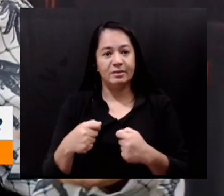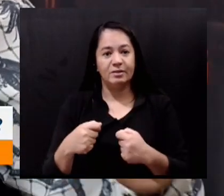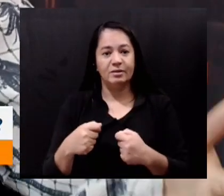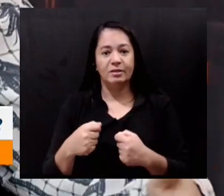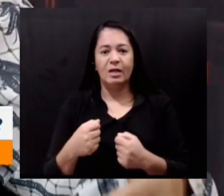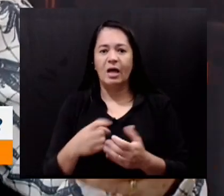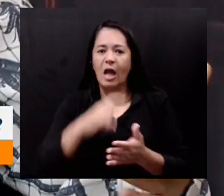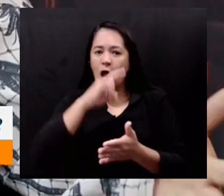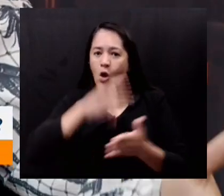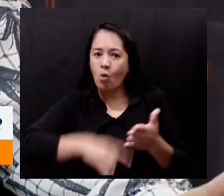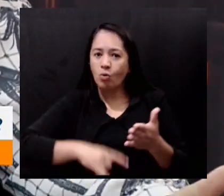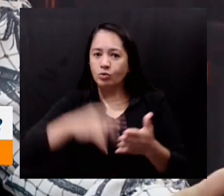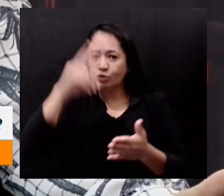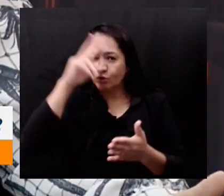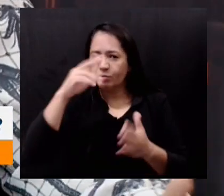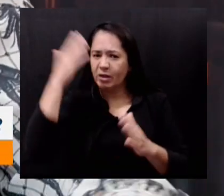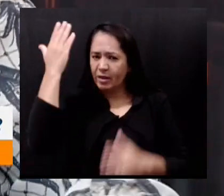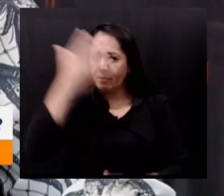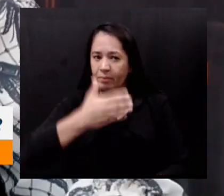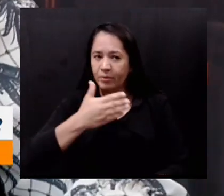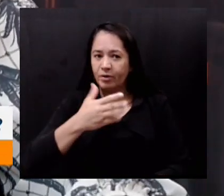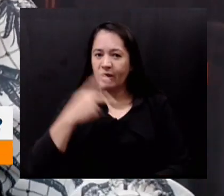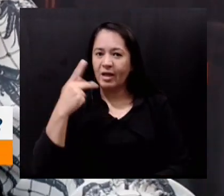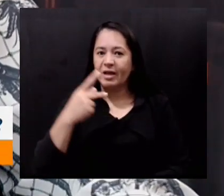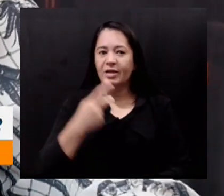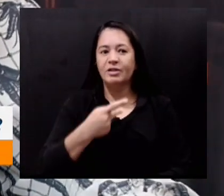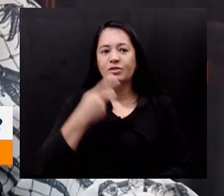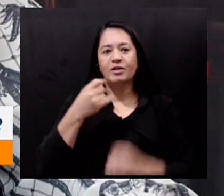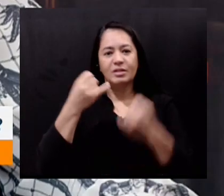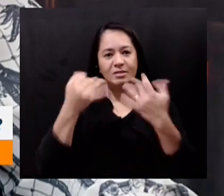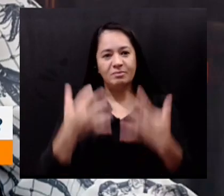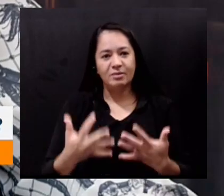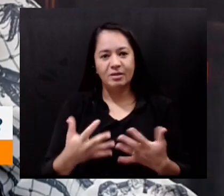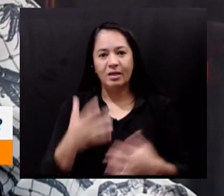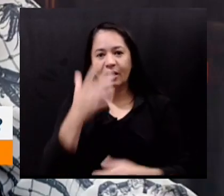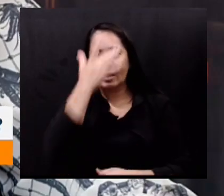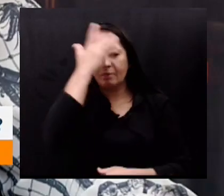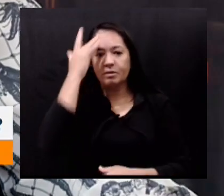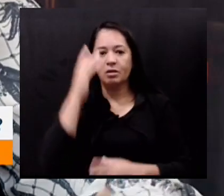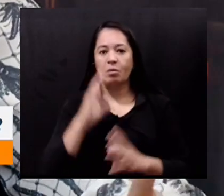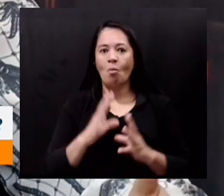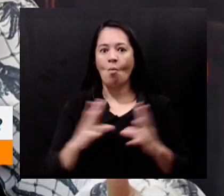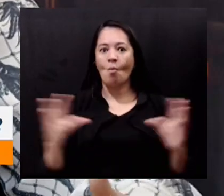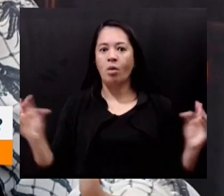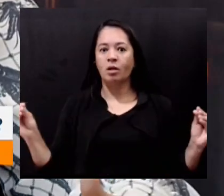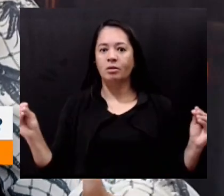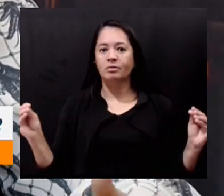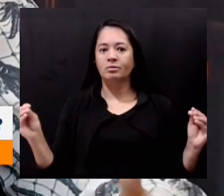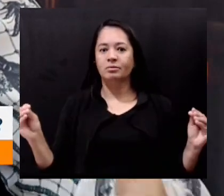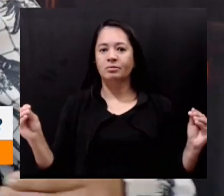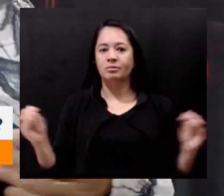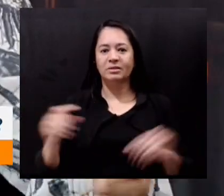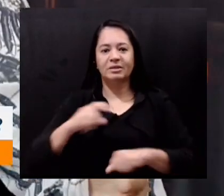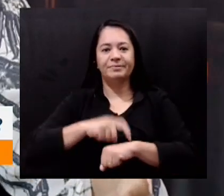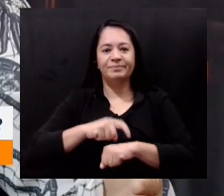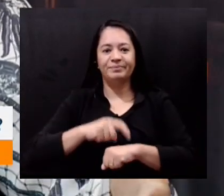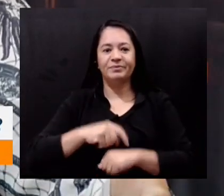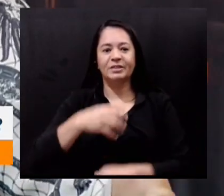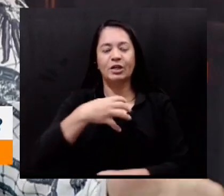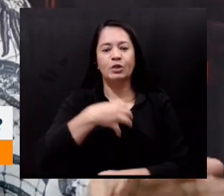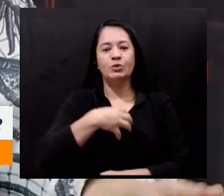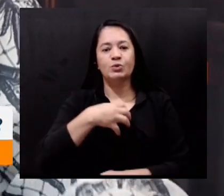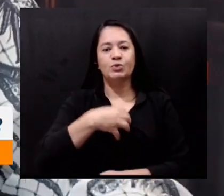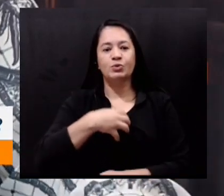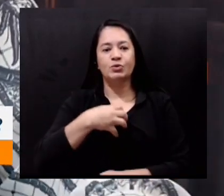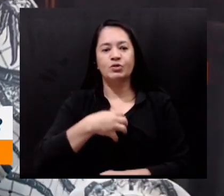que comprove a sua fala?" Sim. As pessoas desaparecem nesse momento. Então, Olha uma aí. maneira de